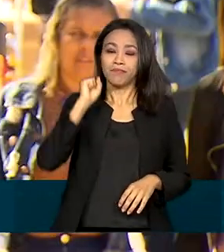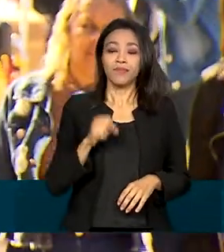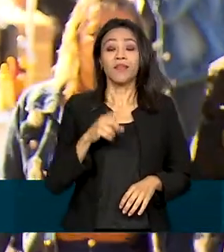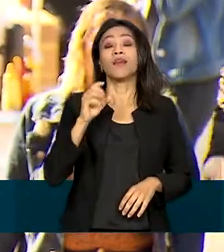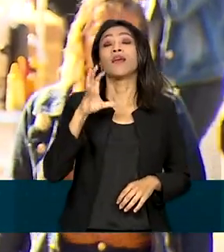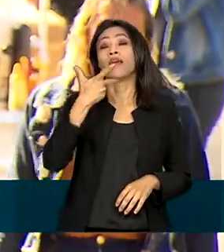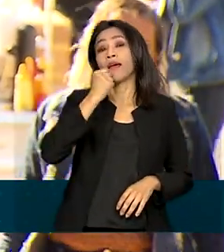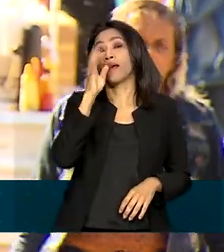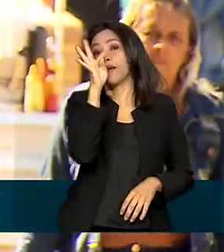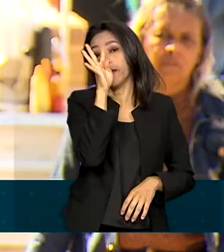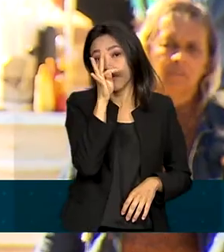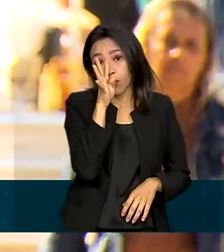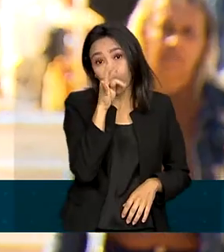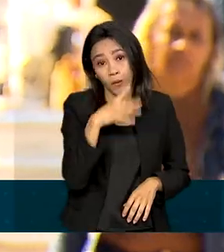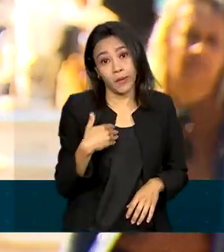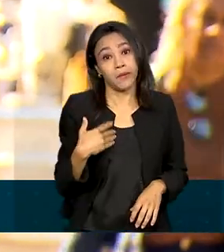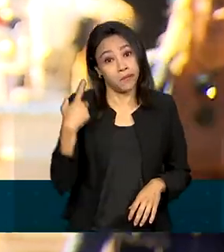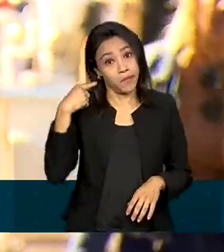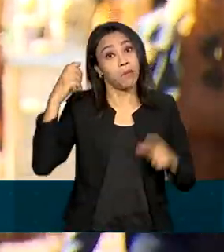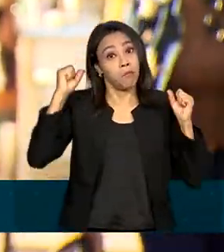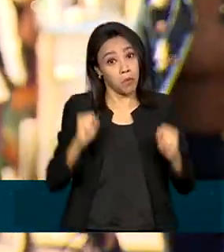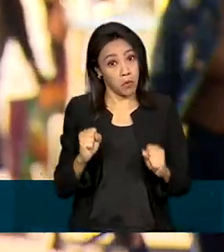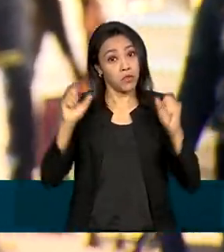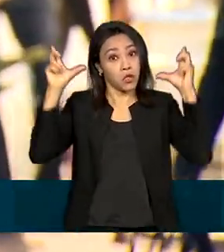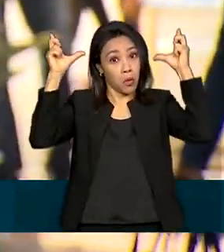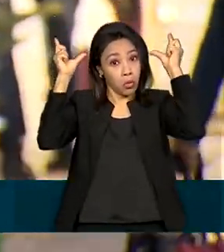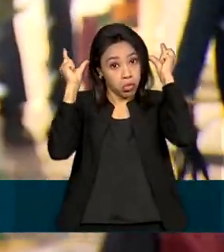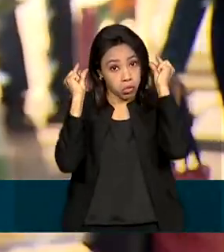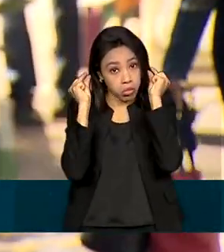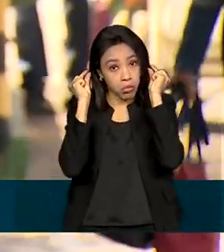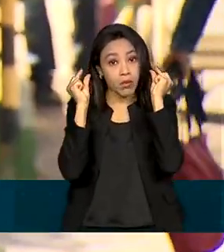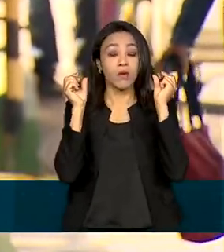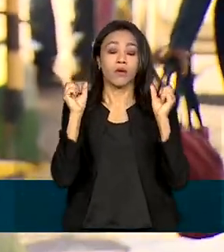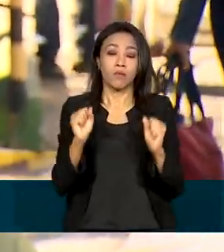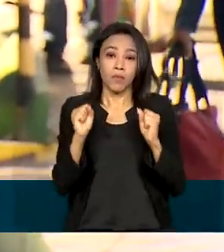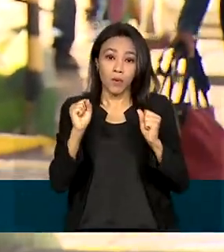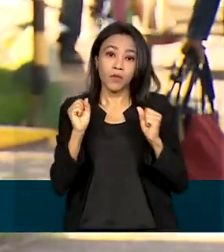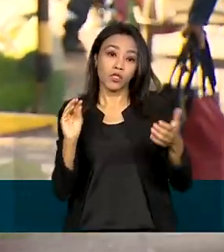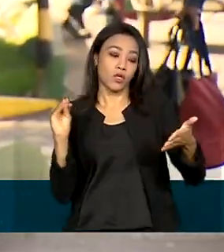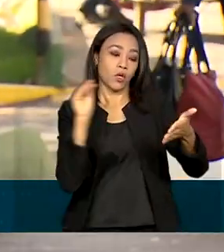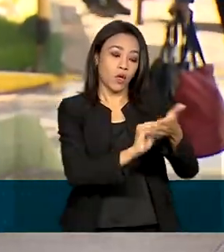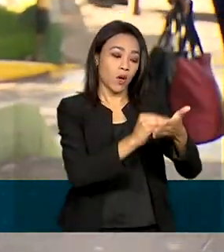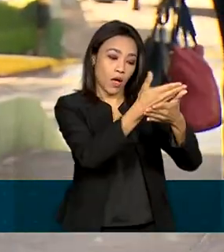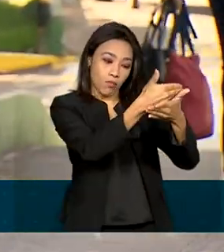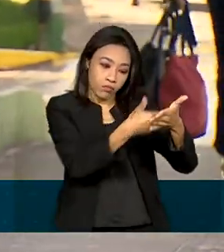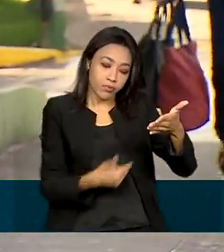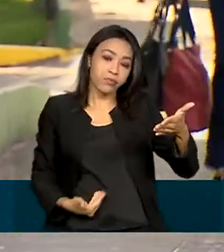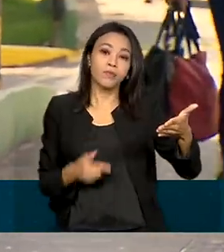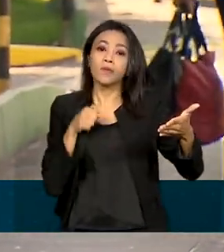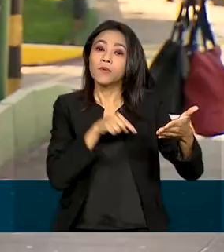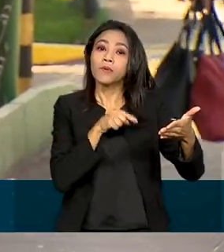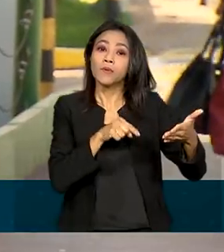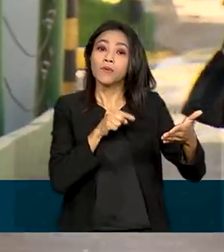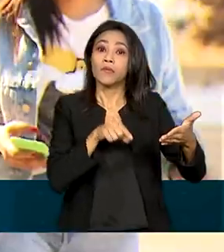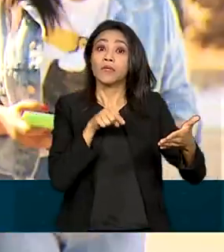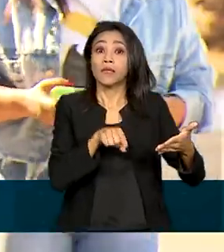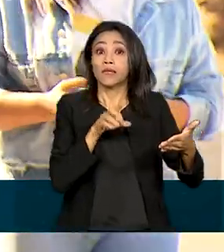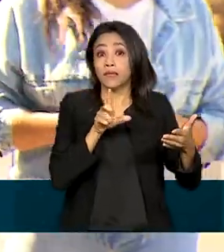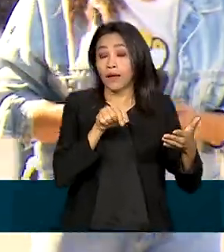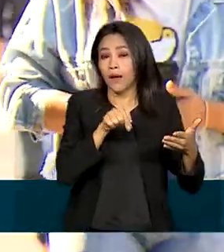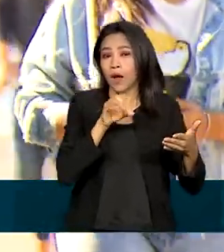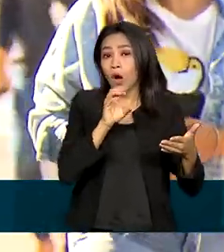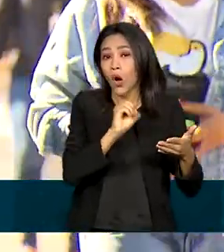a possibilidade de perder a audição pode entrar na estatística da Organização Mundial da Saúde.